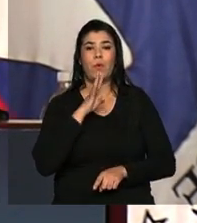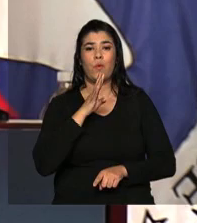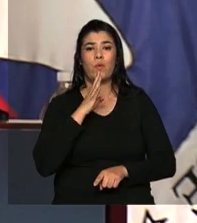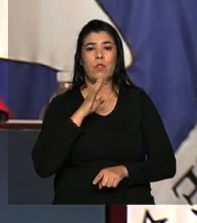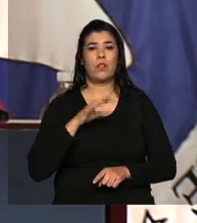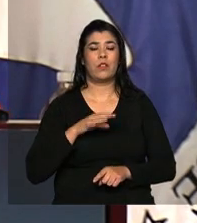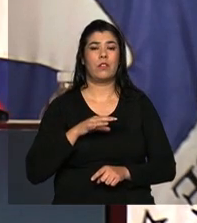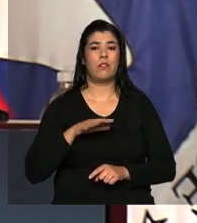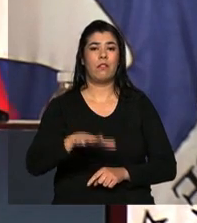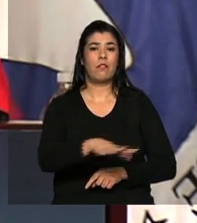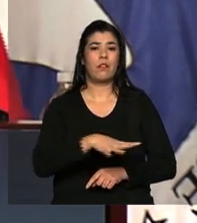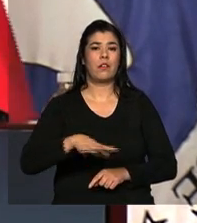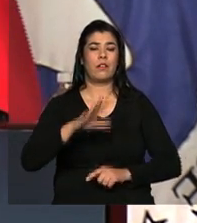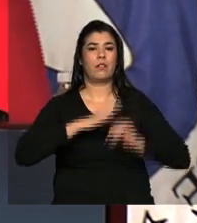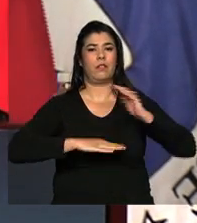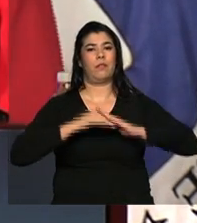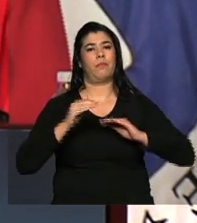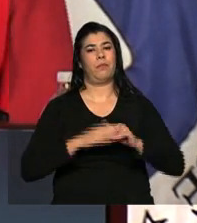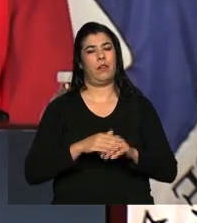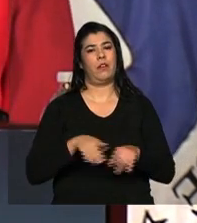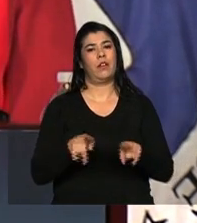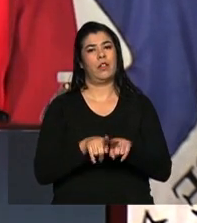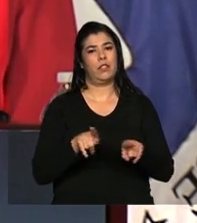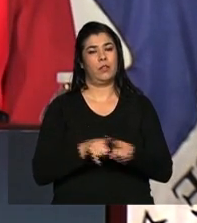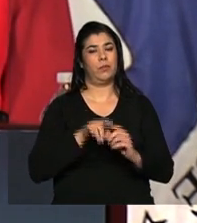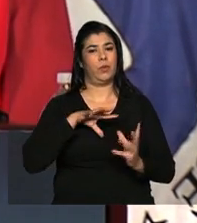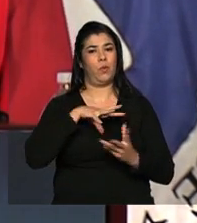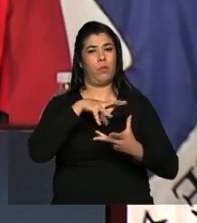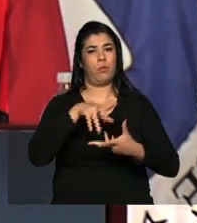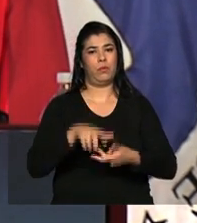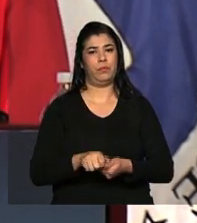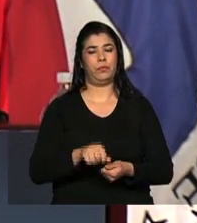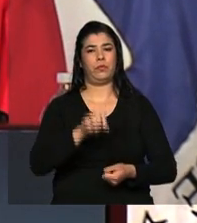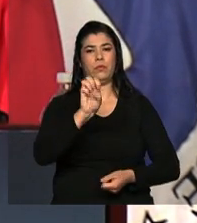do trabalho e do mundo do empreendedorismo.